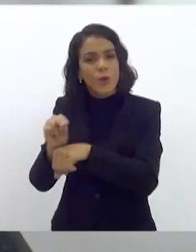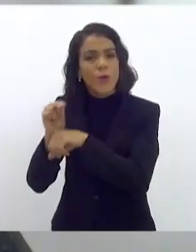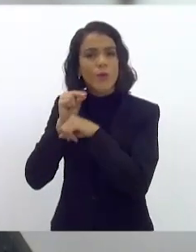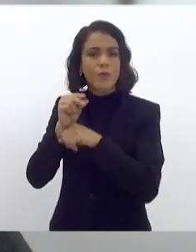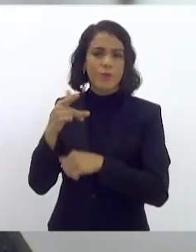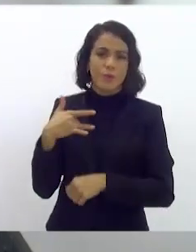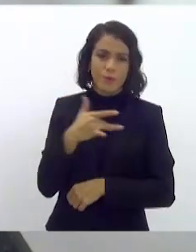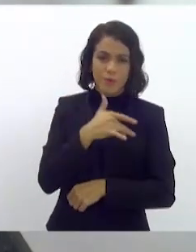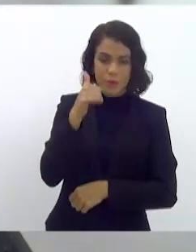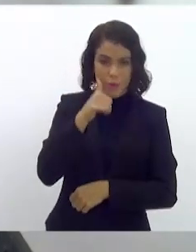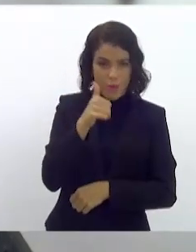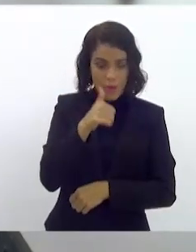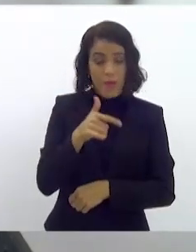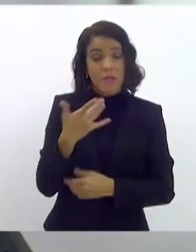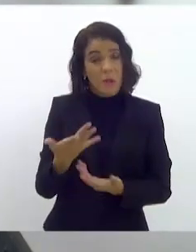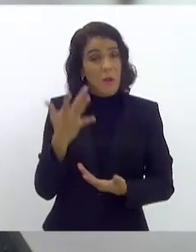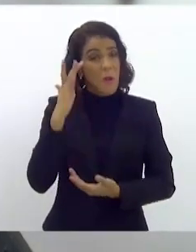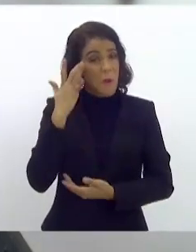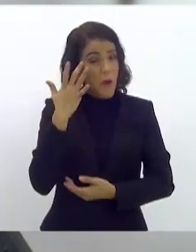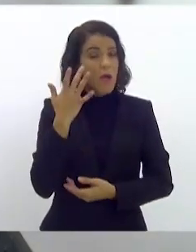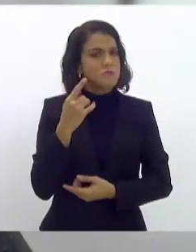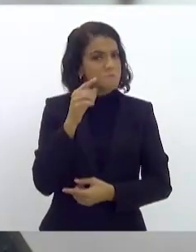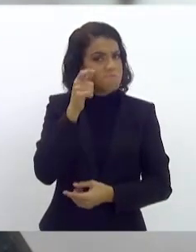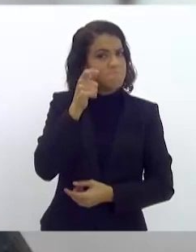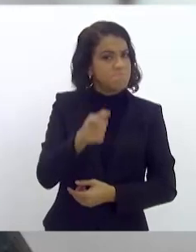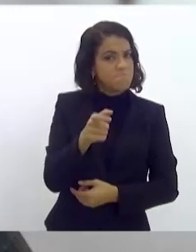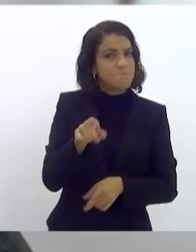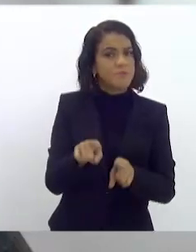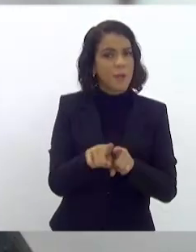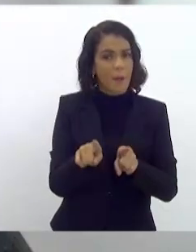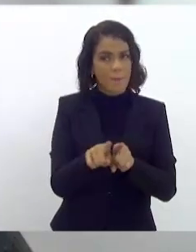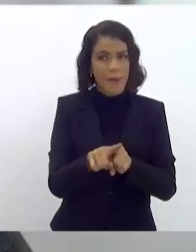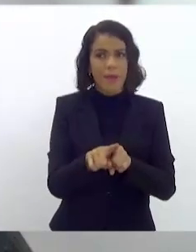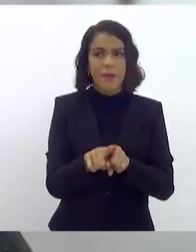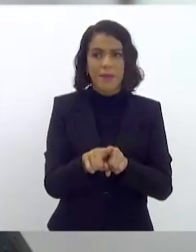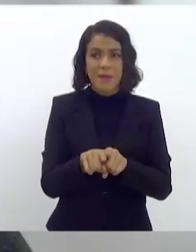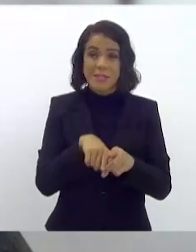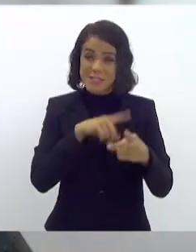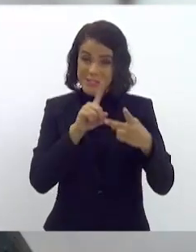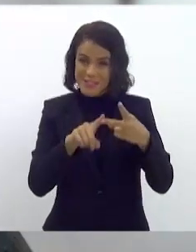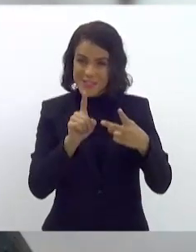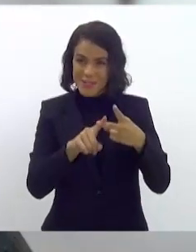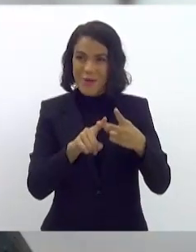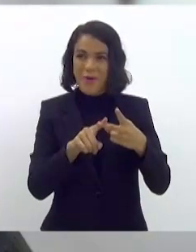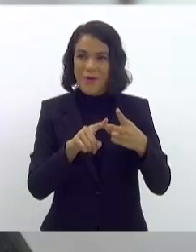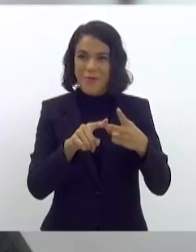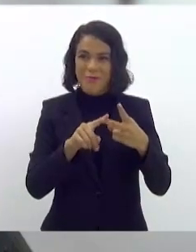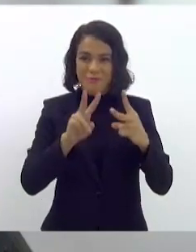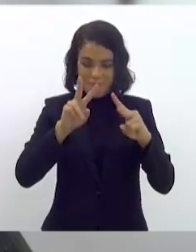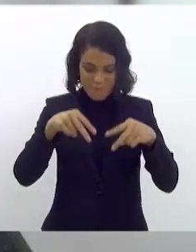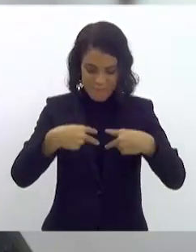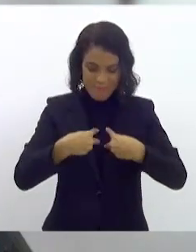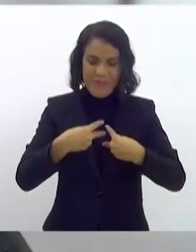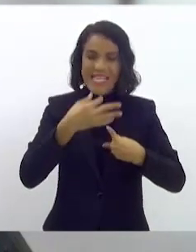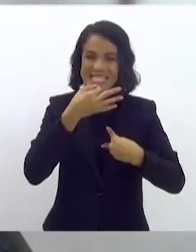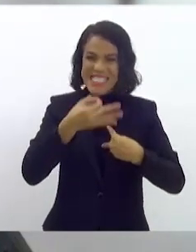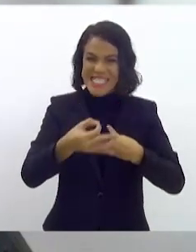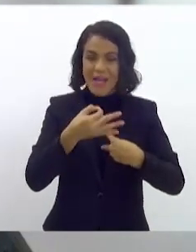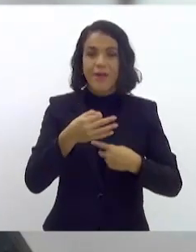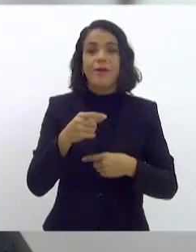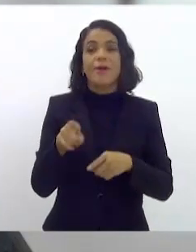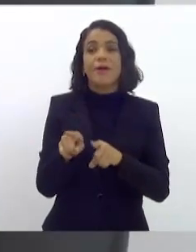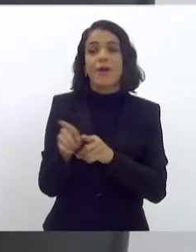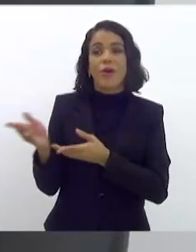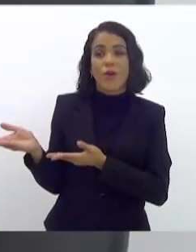Então, acho que seria bem interessante. Quero me punir pela segunda vez para sugerir também a oitiva